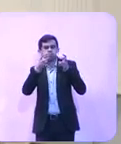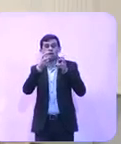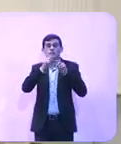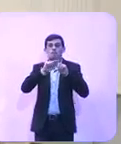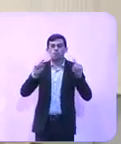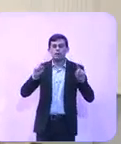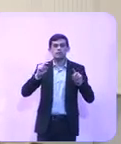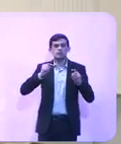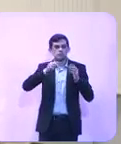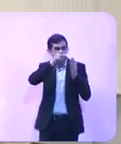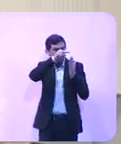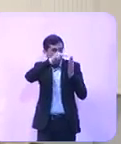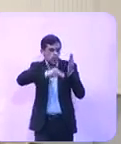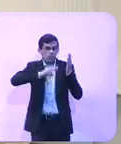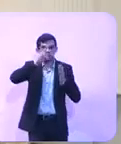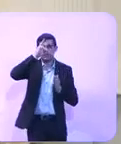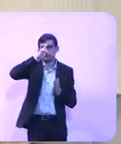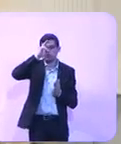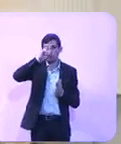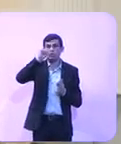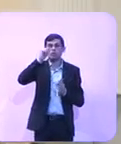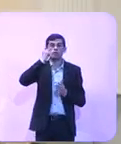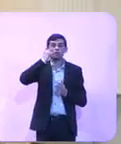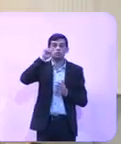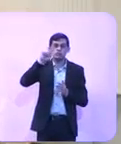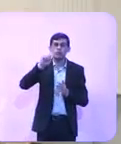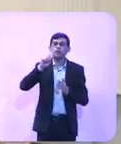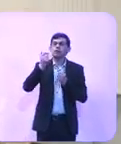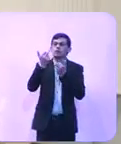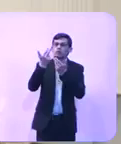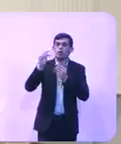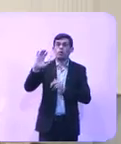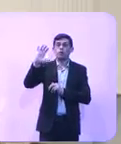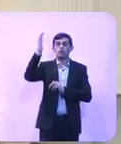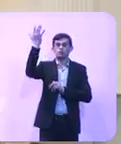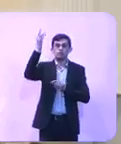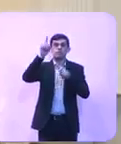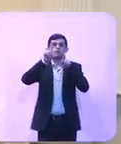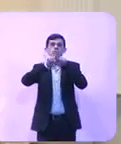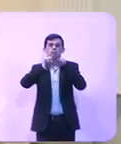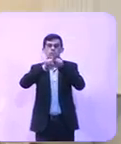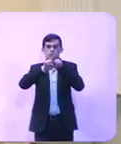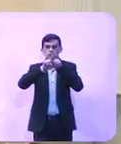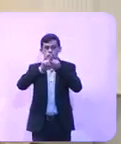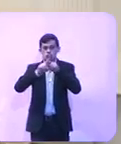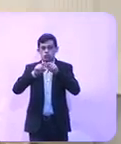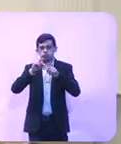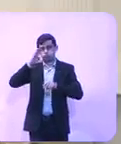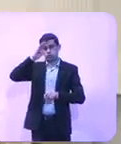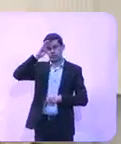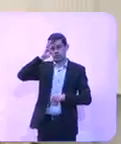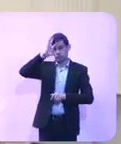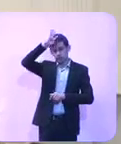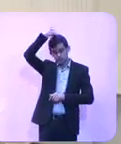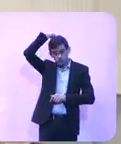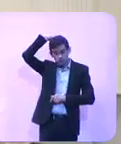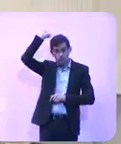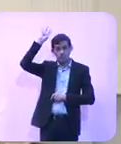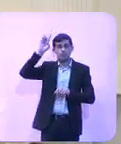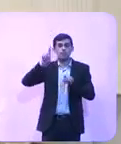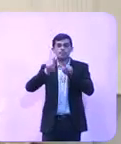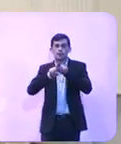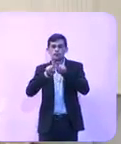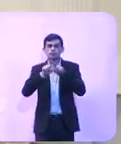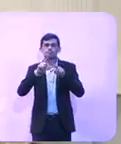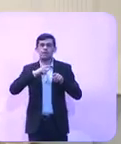Mas quando a gente lê a história, vai descobrir que a mesma coisa acontecia com as legiões romanas. As legiões romanas tinham